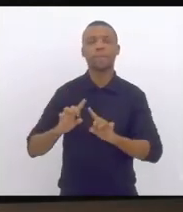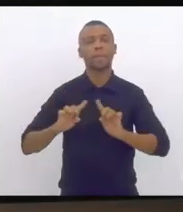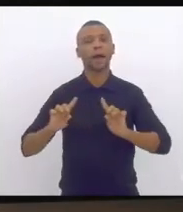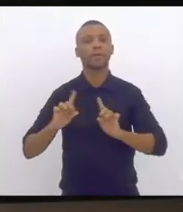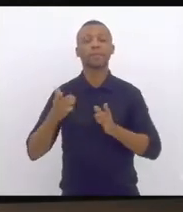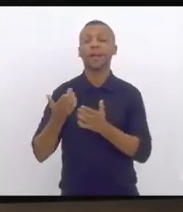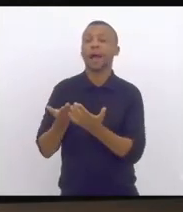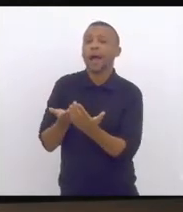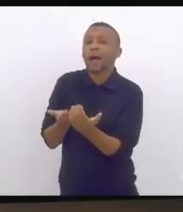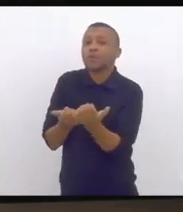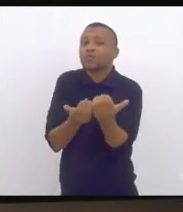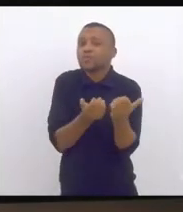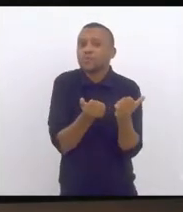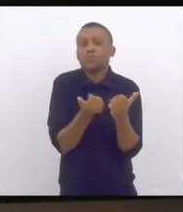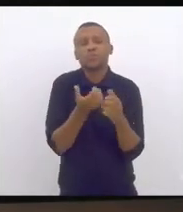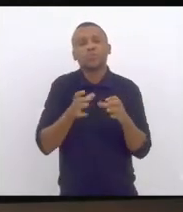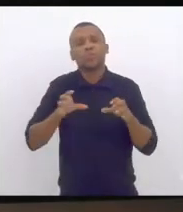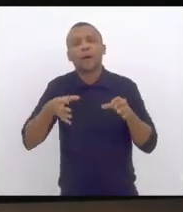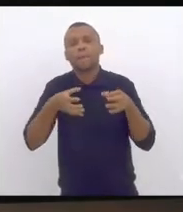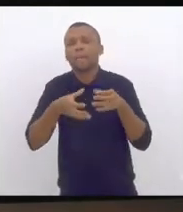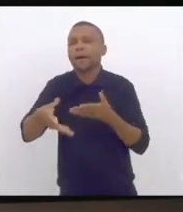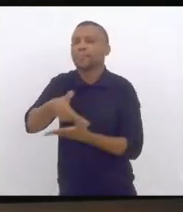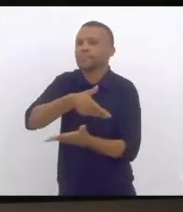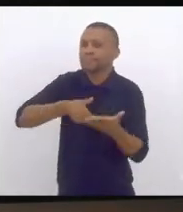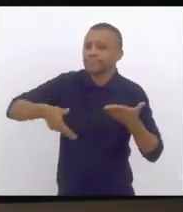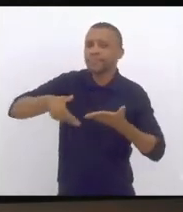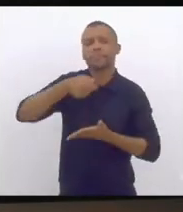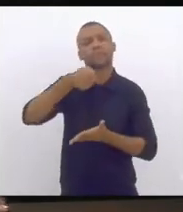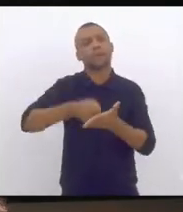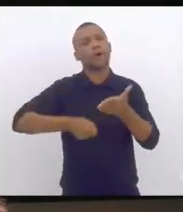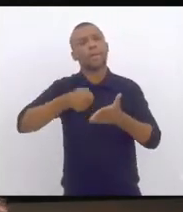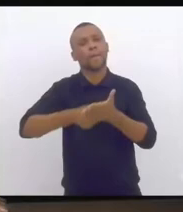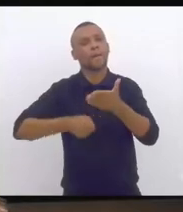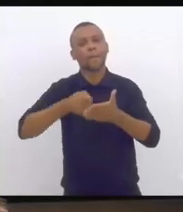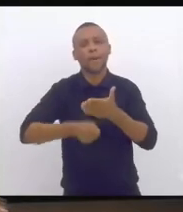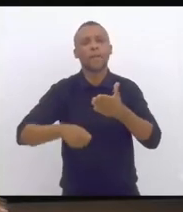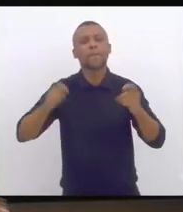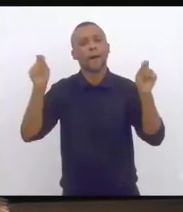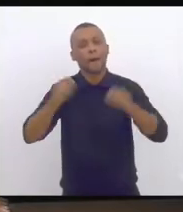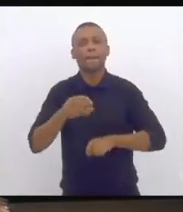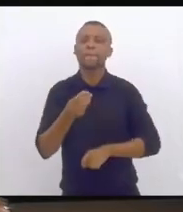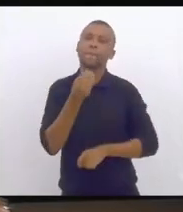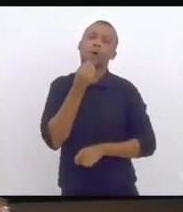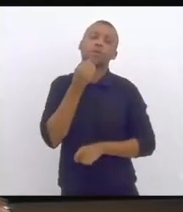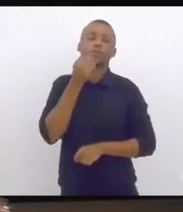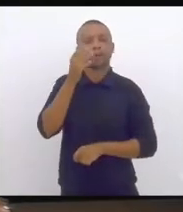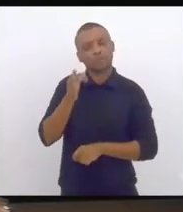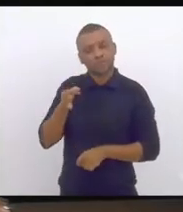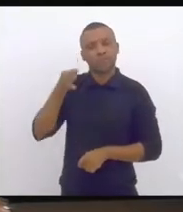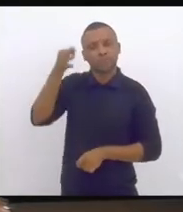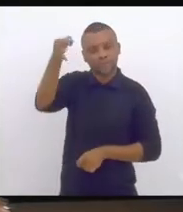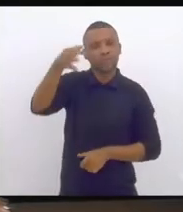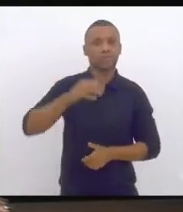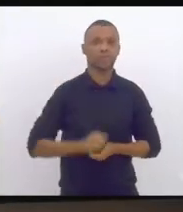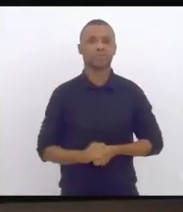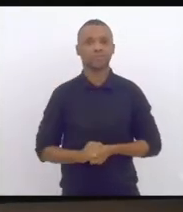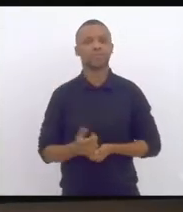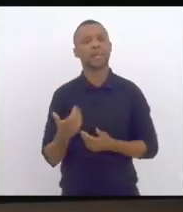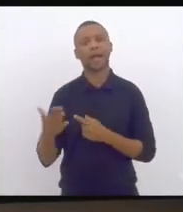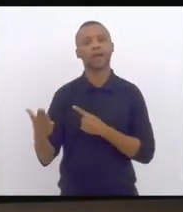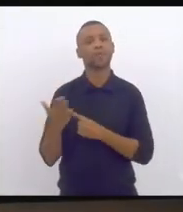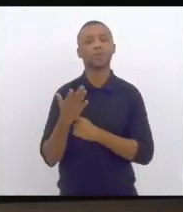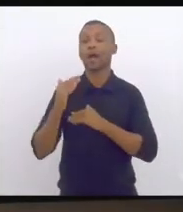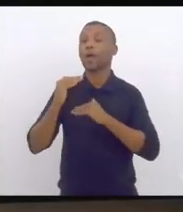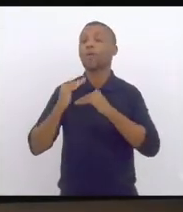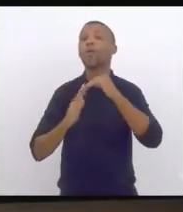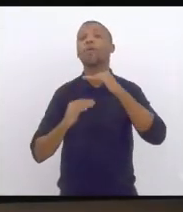as juventudes aqui que vêm lutando por uma possibilidade de futuro e construíram